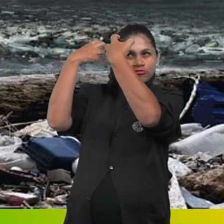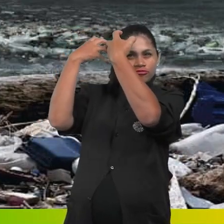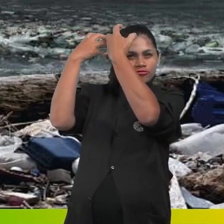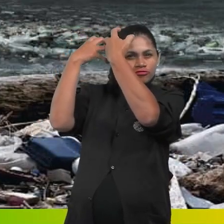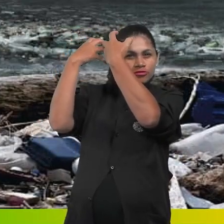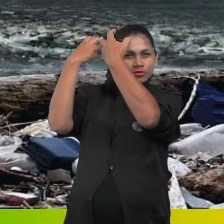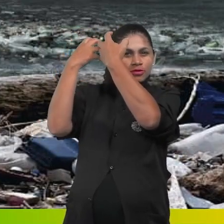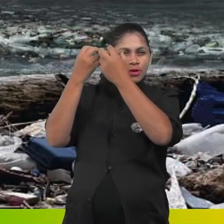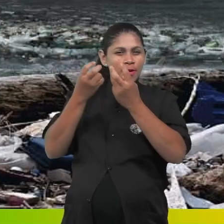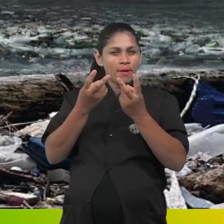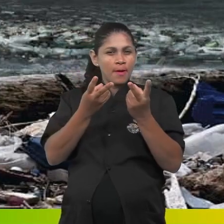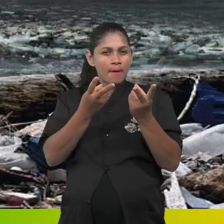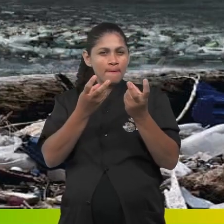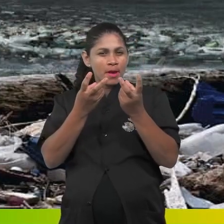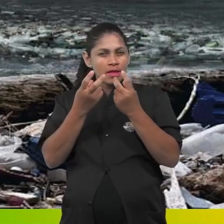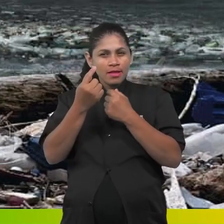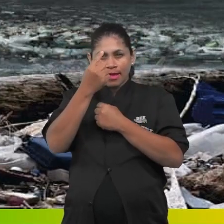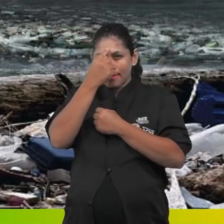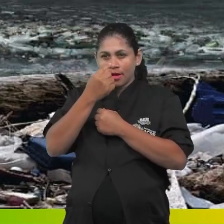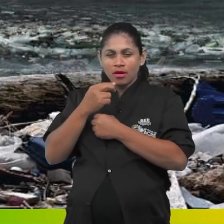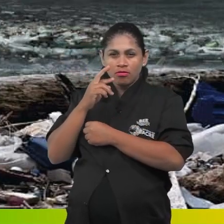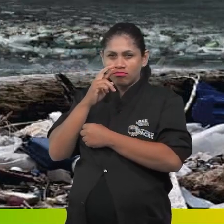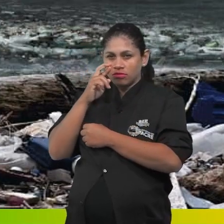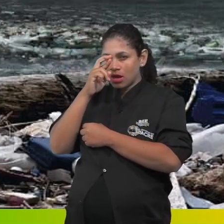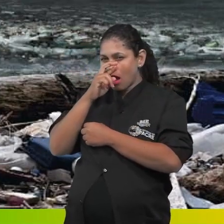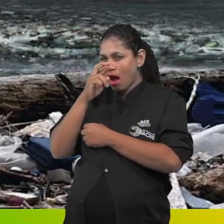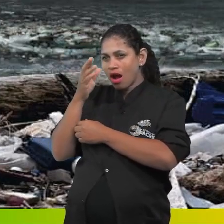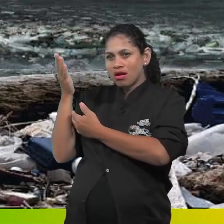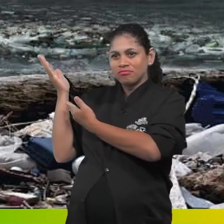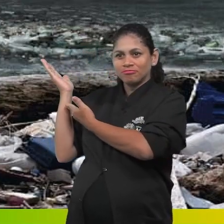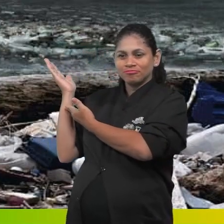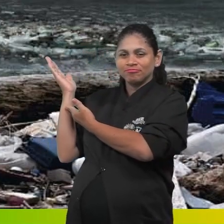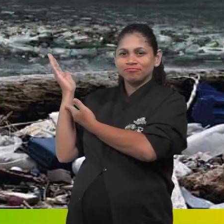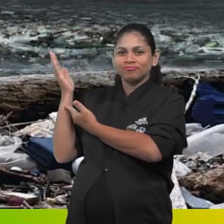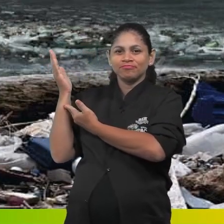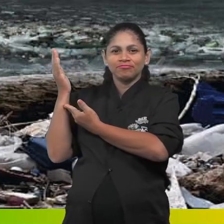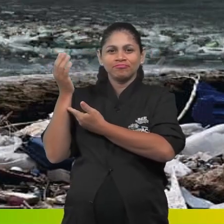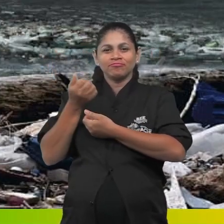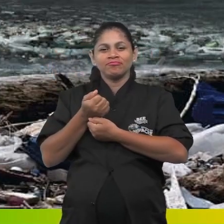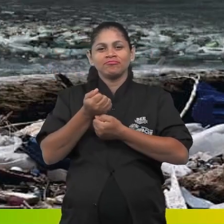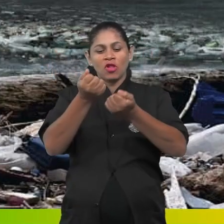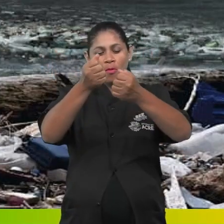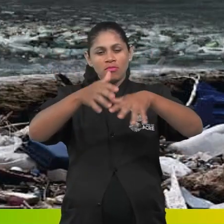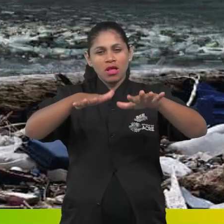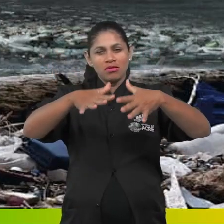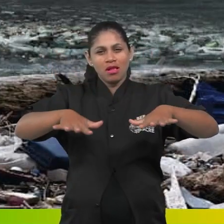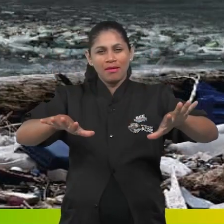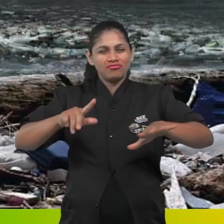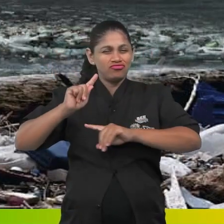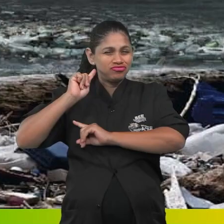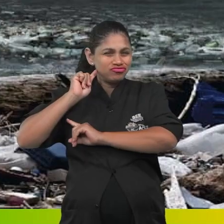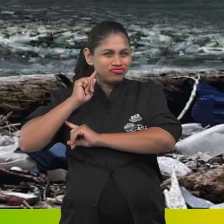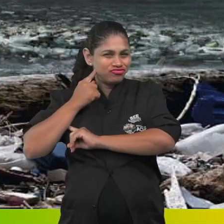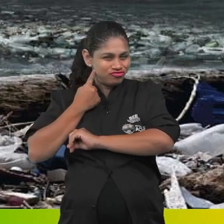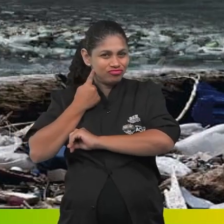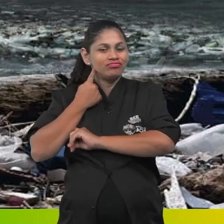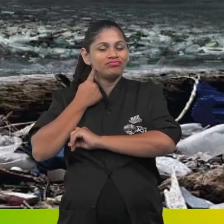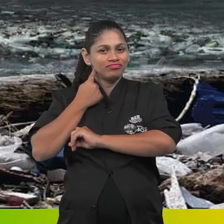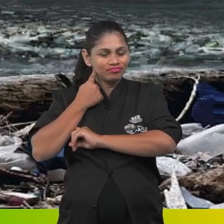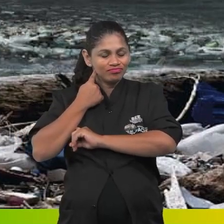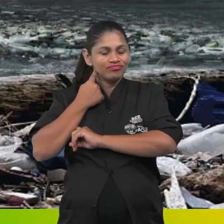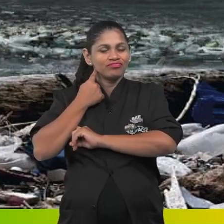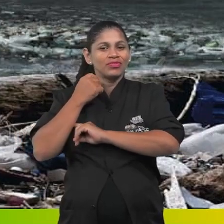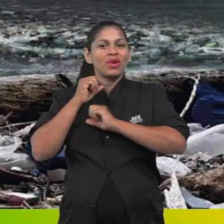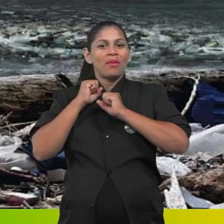gente percebe aí que o oceano está poluído, né, que o mar está poluído. Pode chegar um momento em que a gente esteja nessas